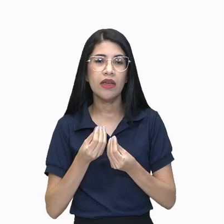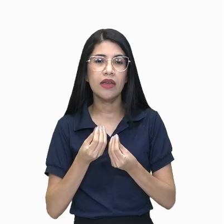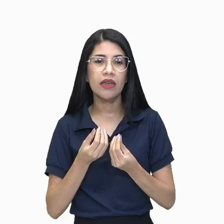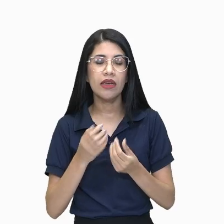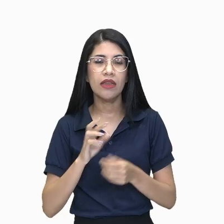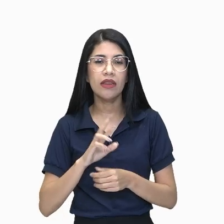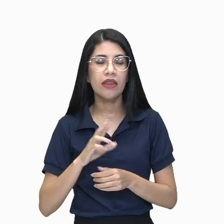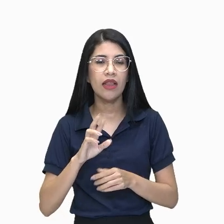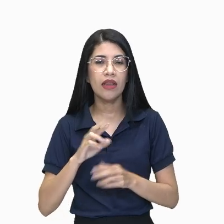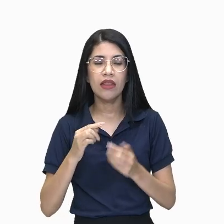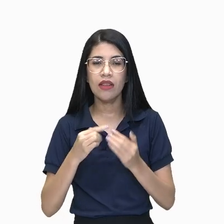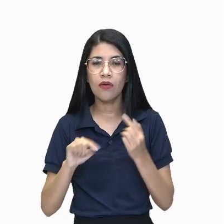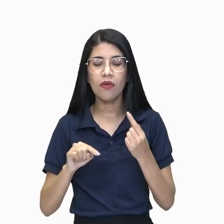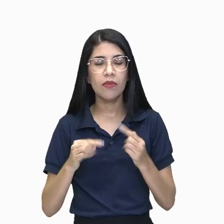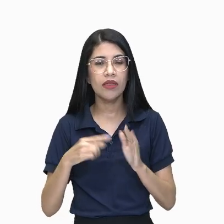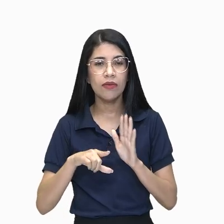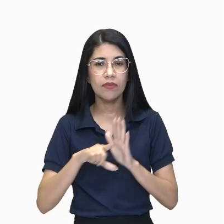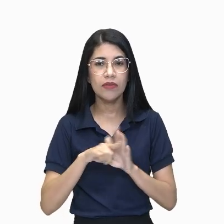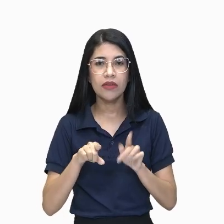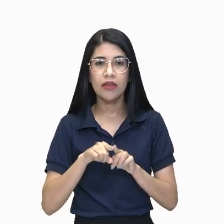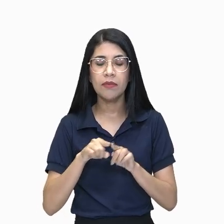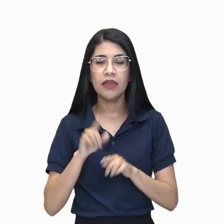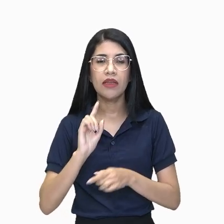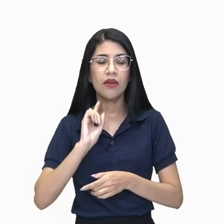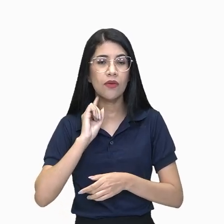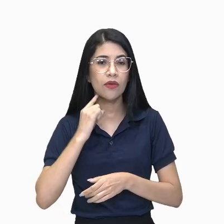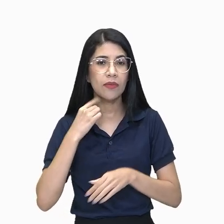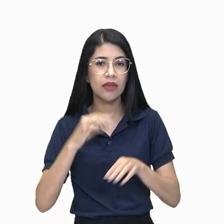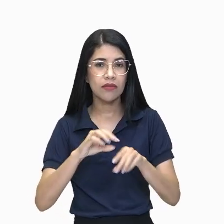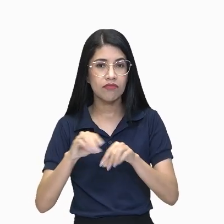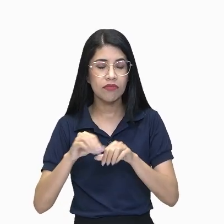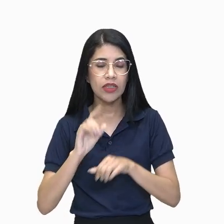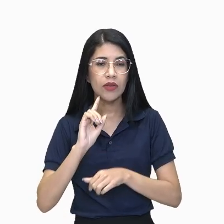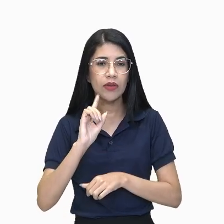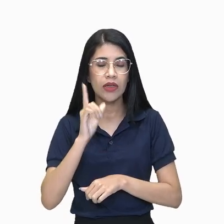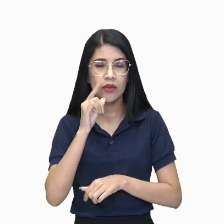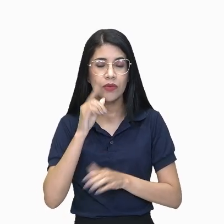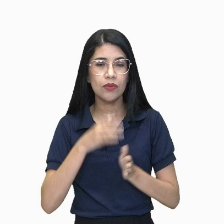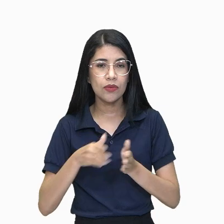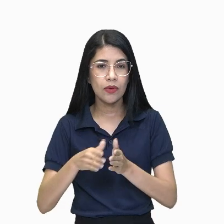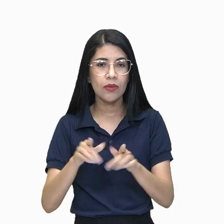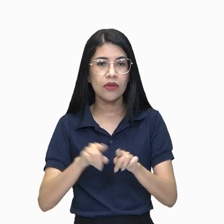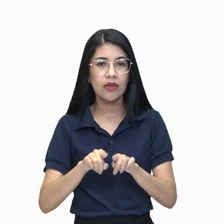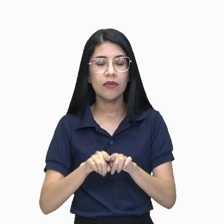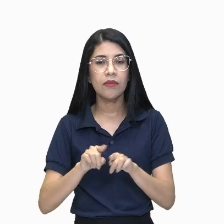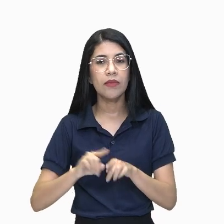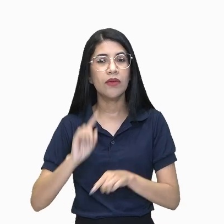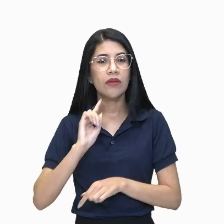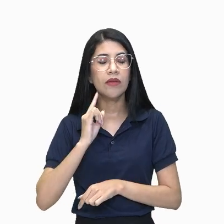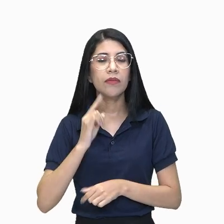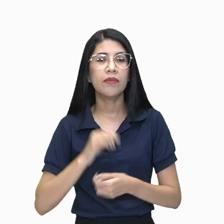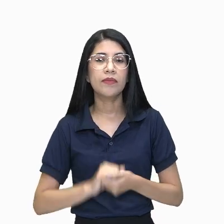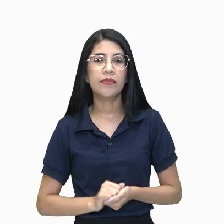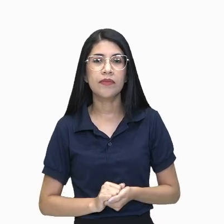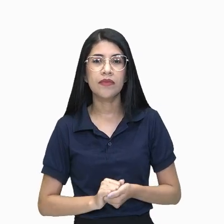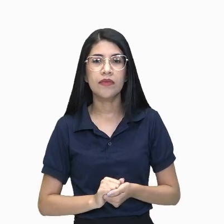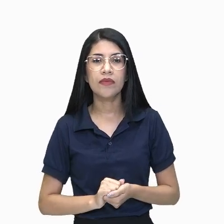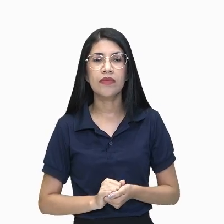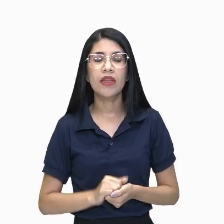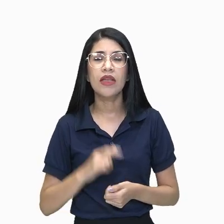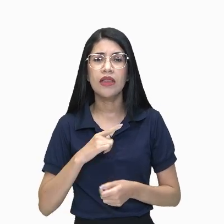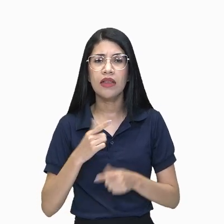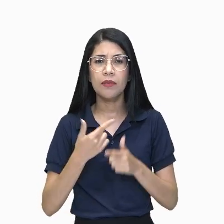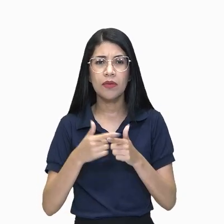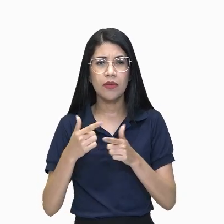de rios e solo, além de gerar conflitos sociais. Então é muito preocupante esses vetores, que